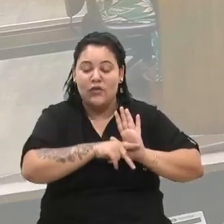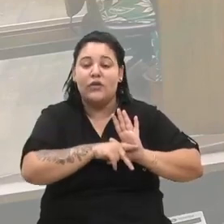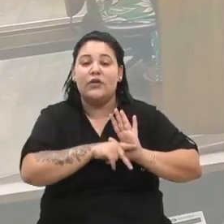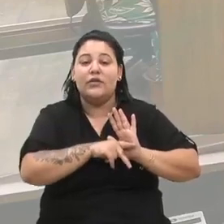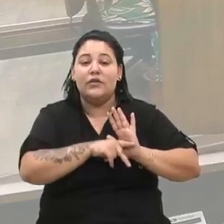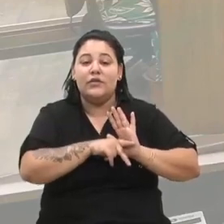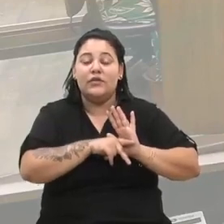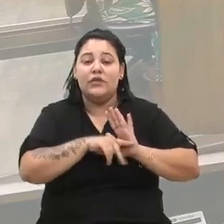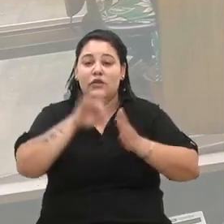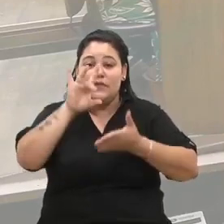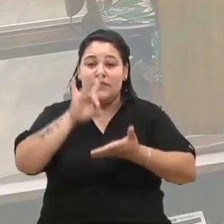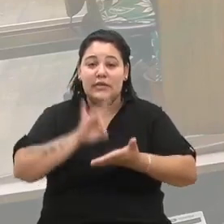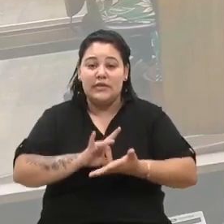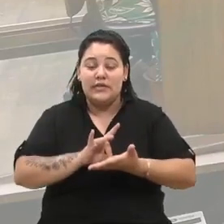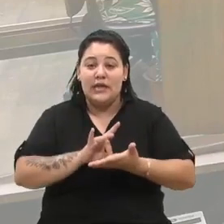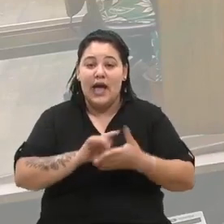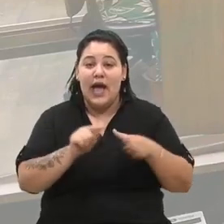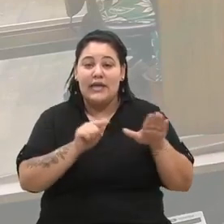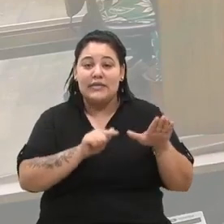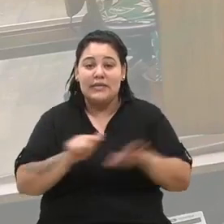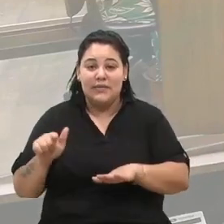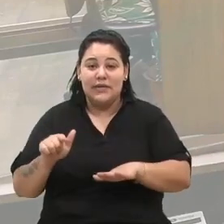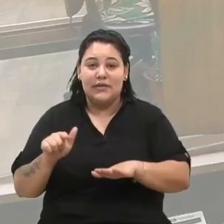que institui a Semana